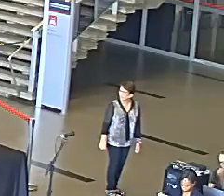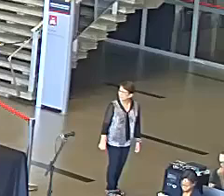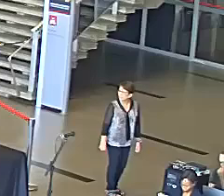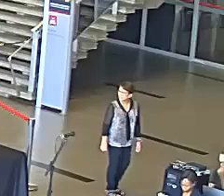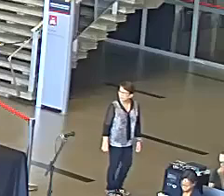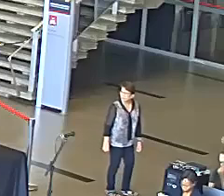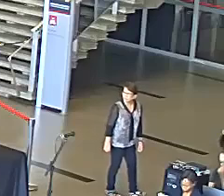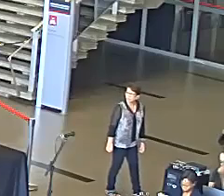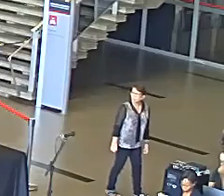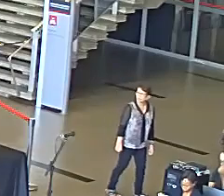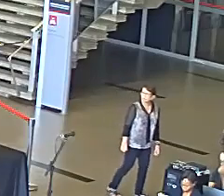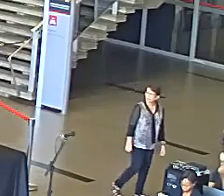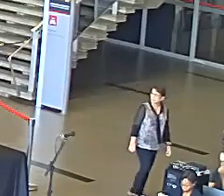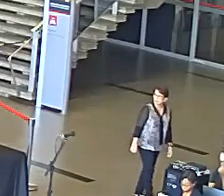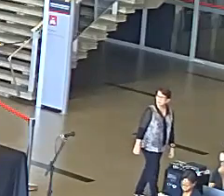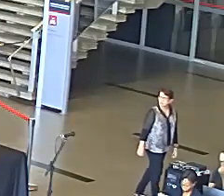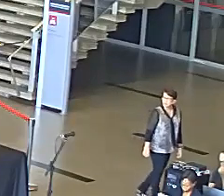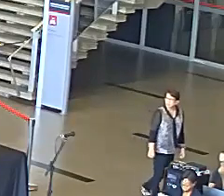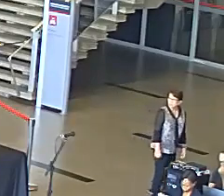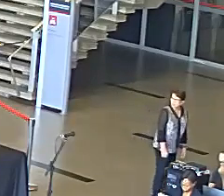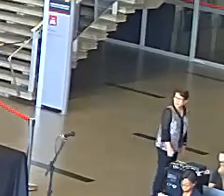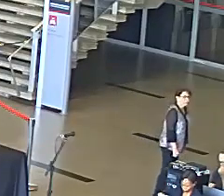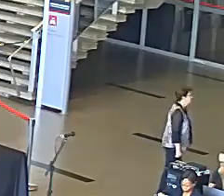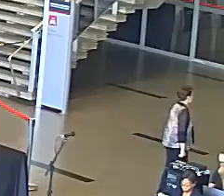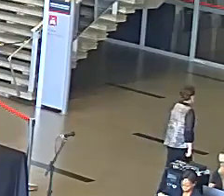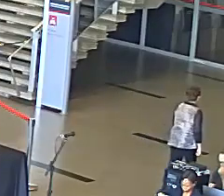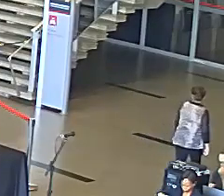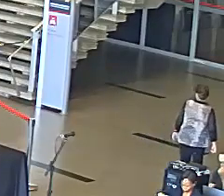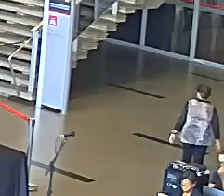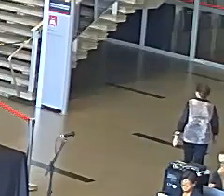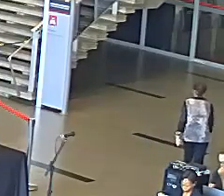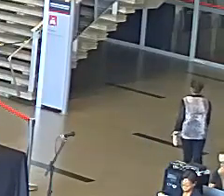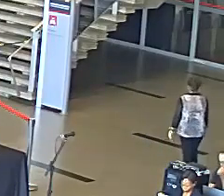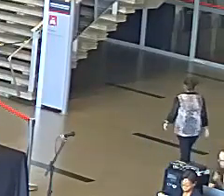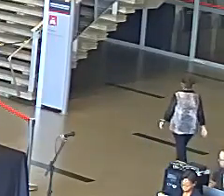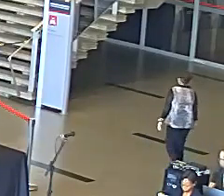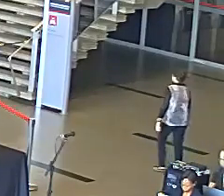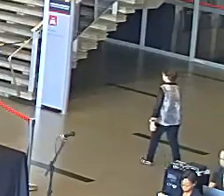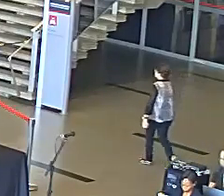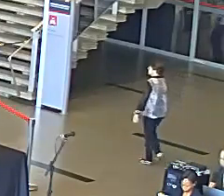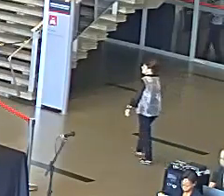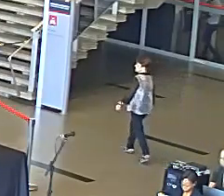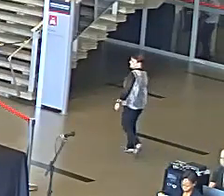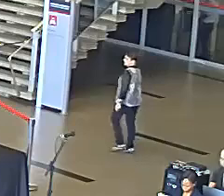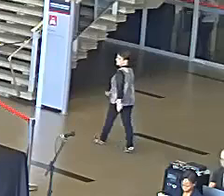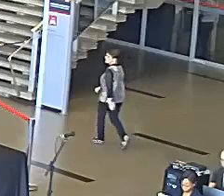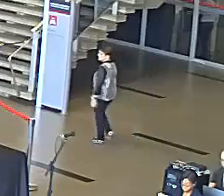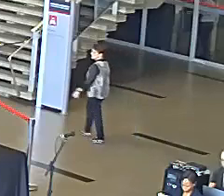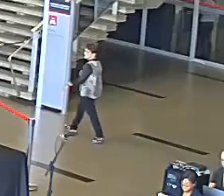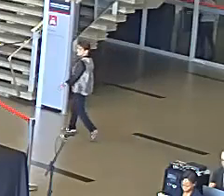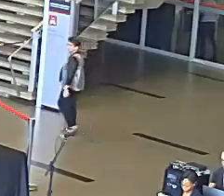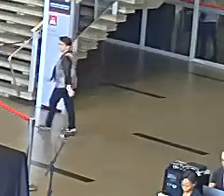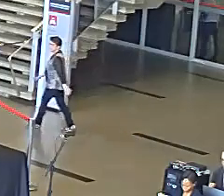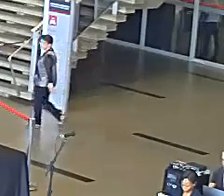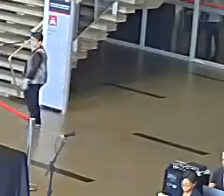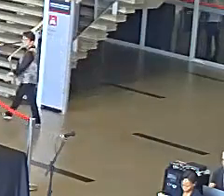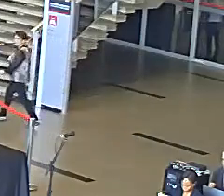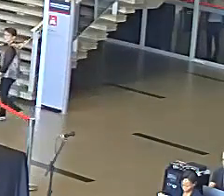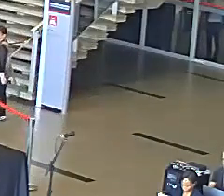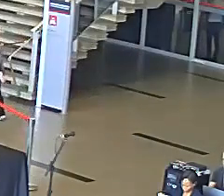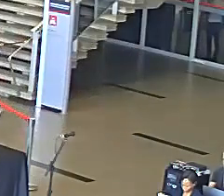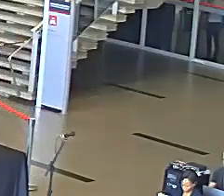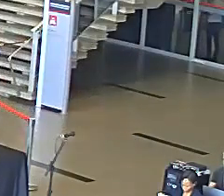fiscais e a Campo mesmo e denunciar levar para o Ministério Público por mais que o ministério público não queira contribuir um dia